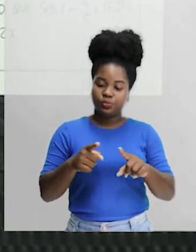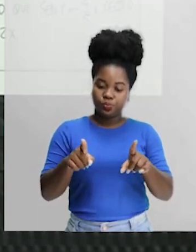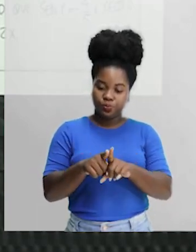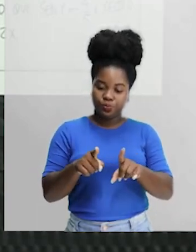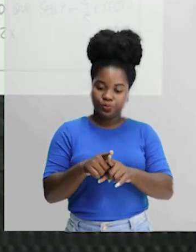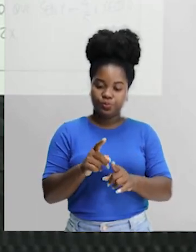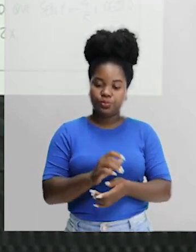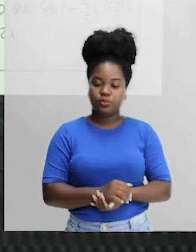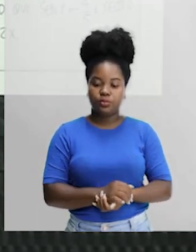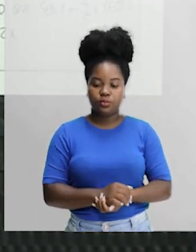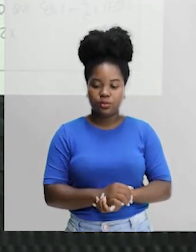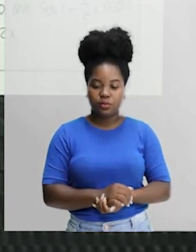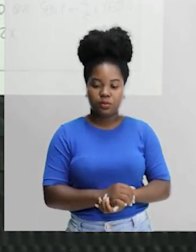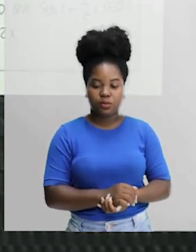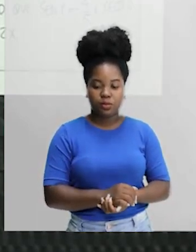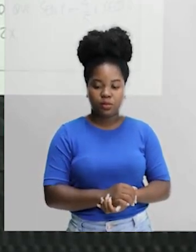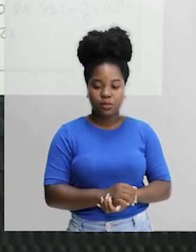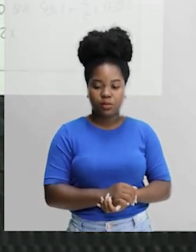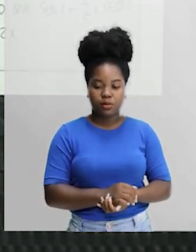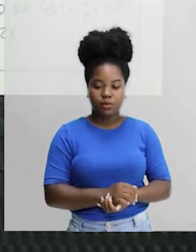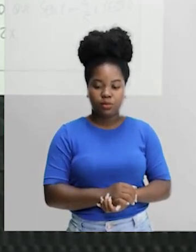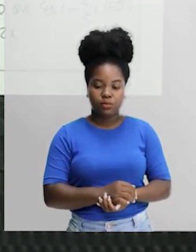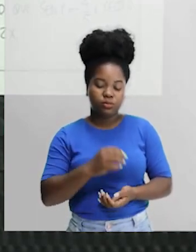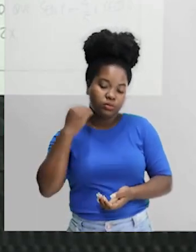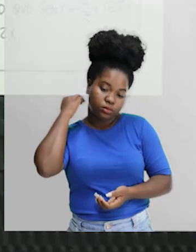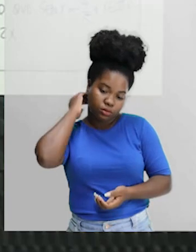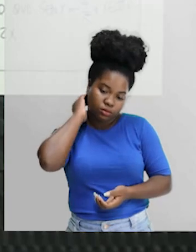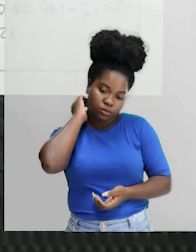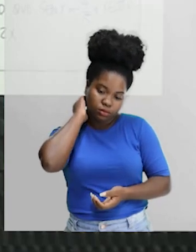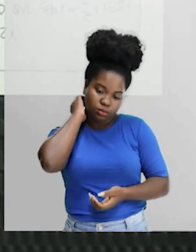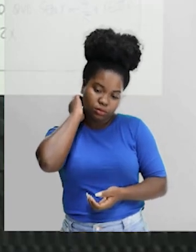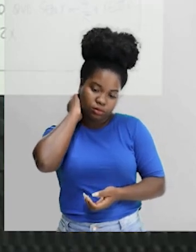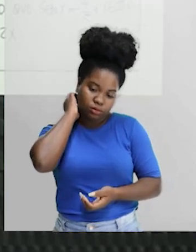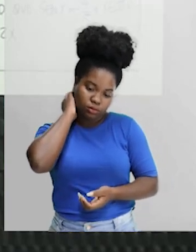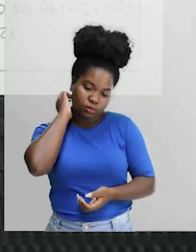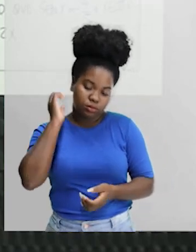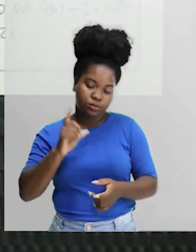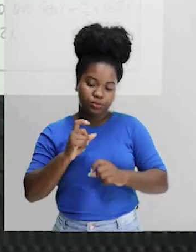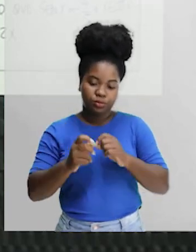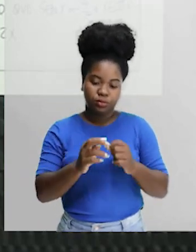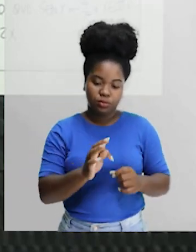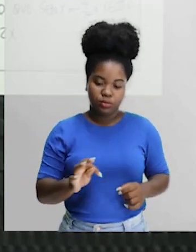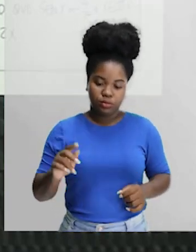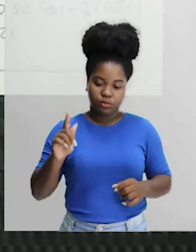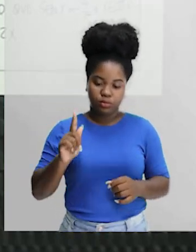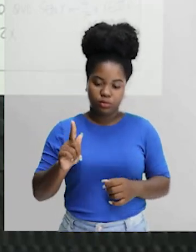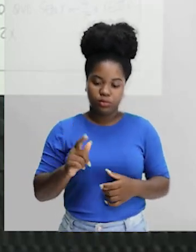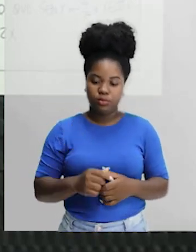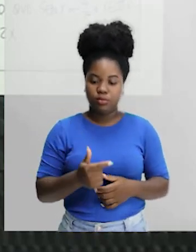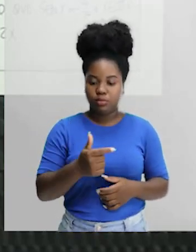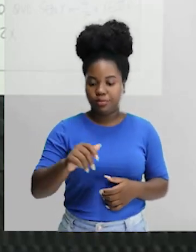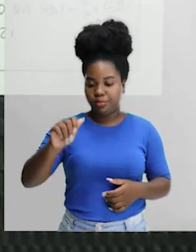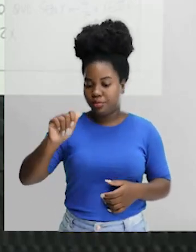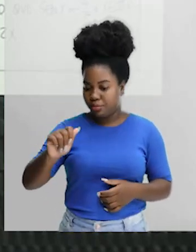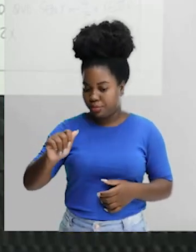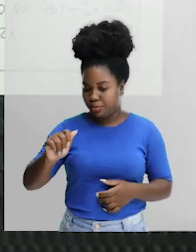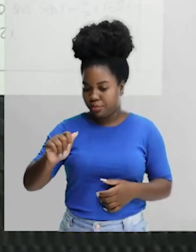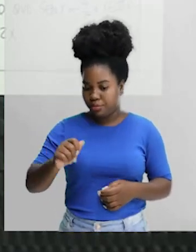também, tá? Vamos dar uma melhorada aí nessa fórmula. Então, melhorando a fórmula, você vai ter tangente de